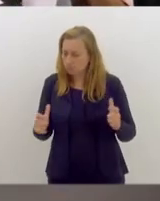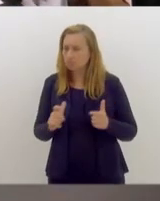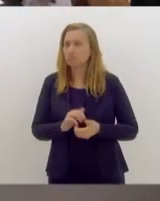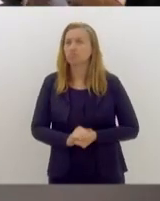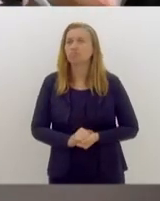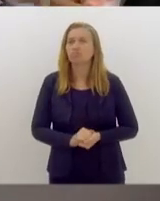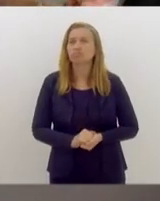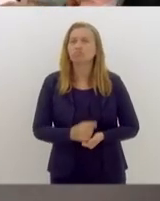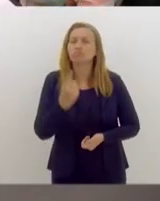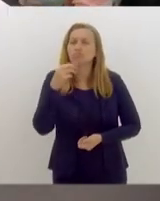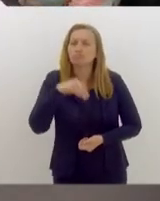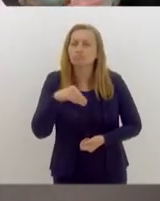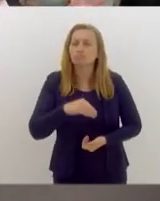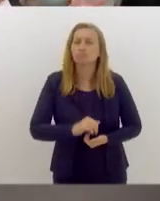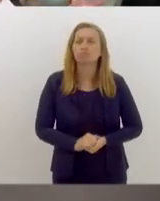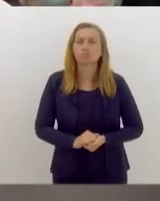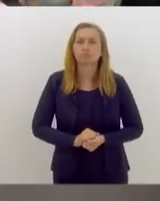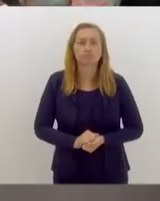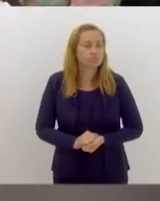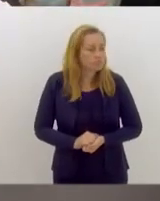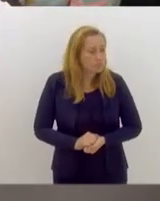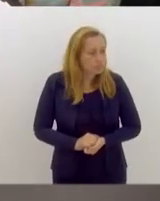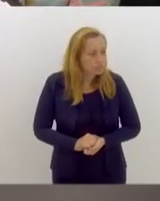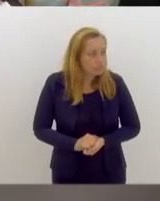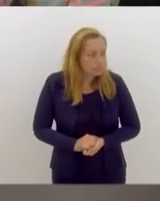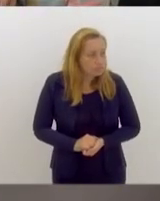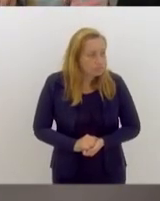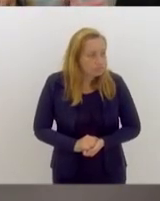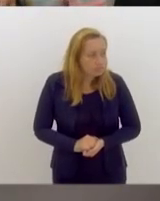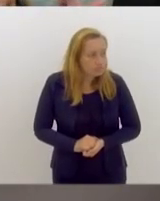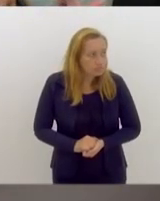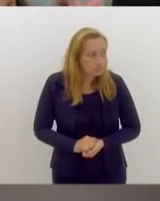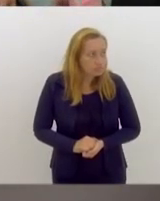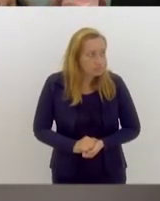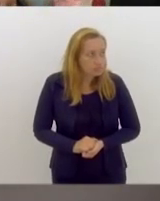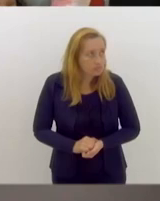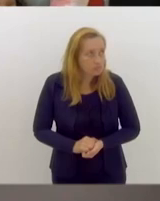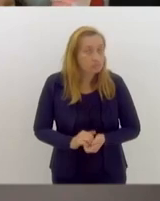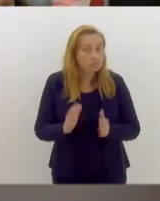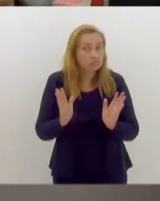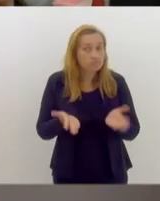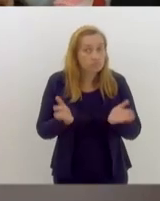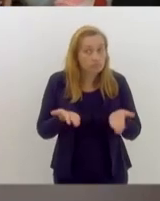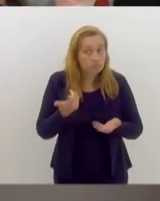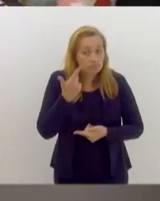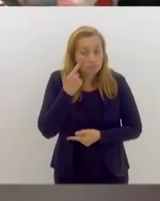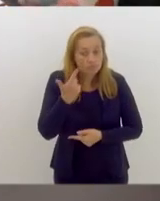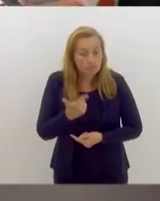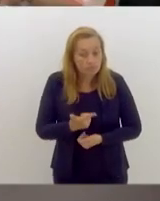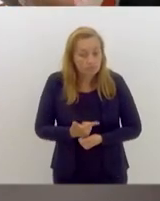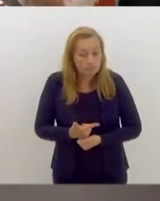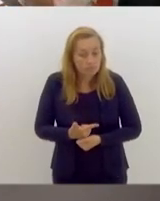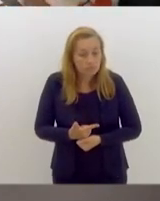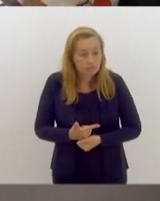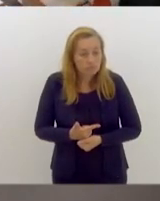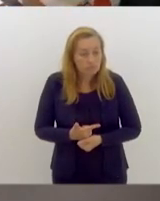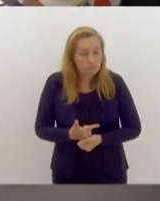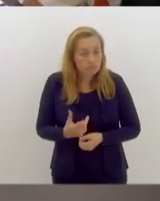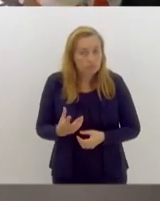um minuto. Está vivenciando hoje, dentro